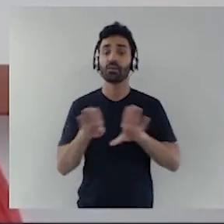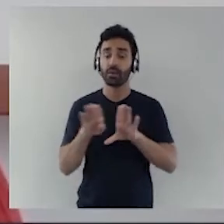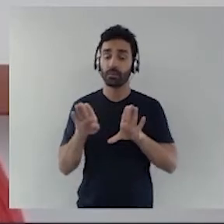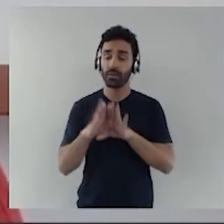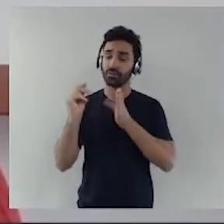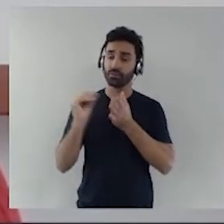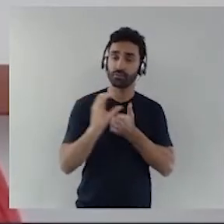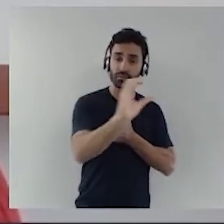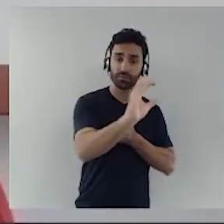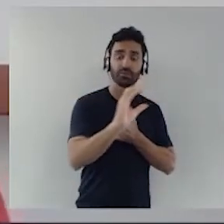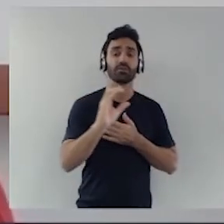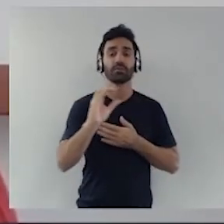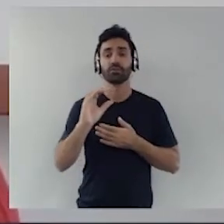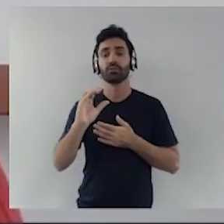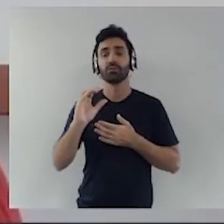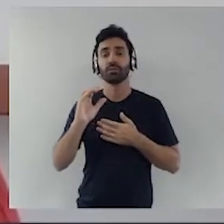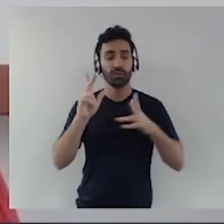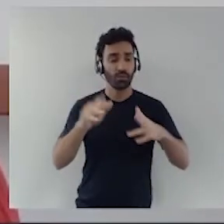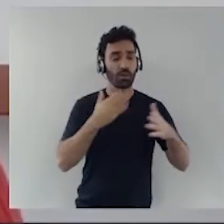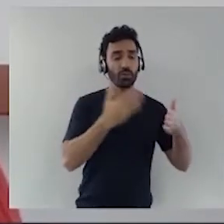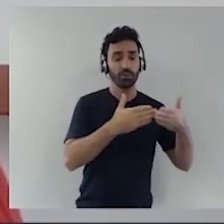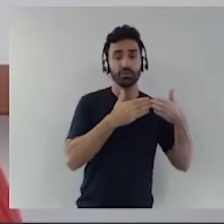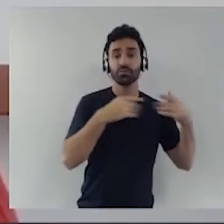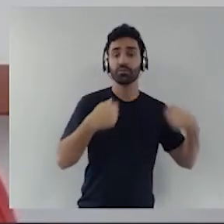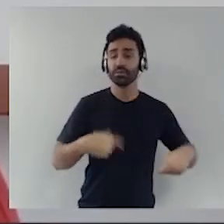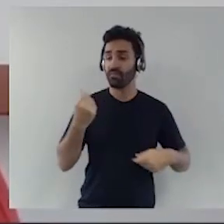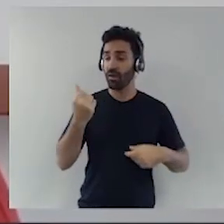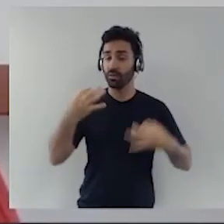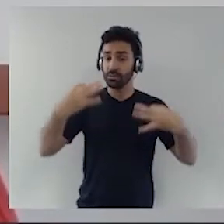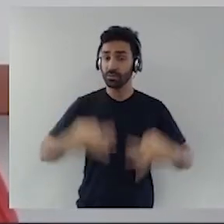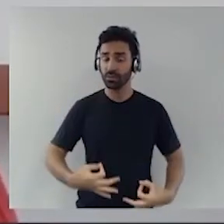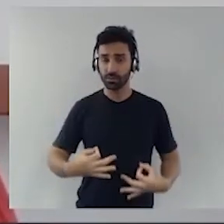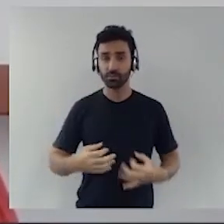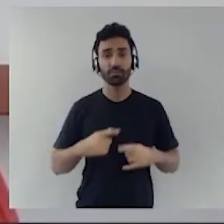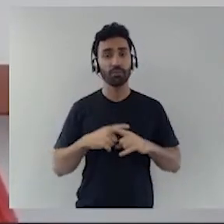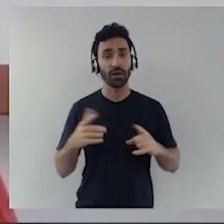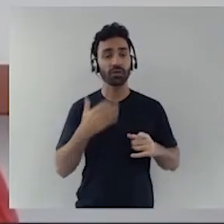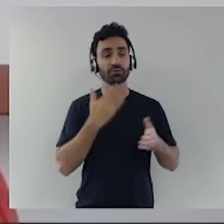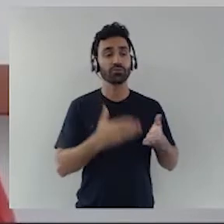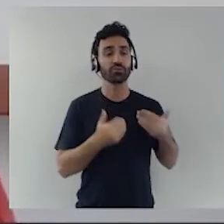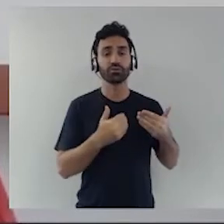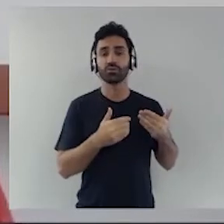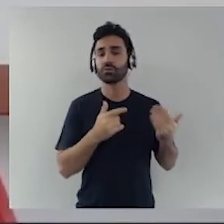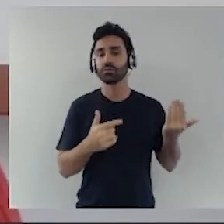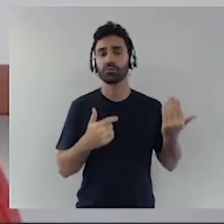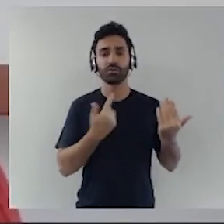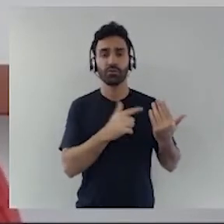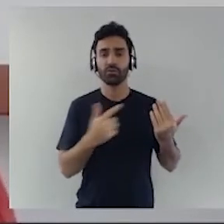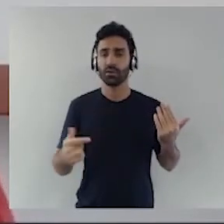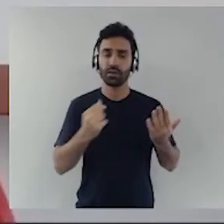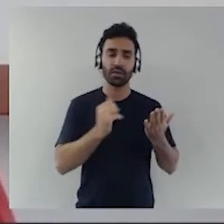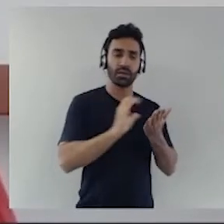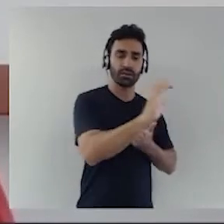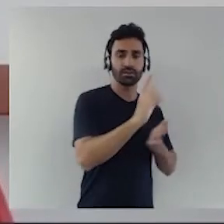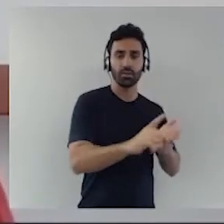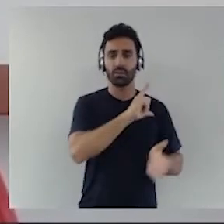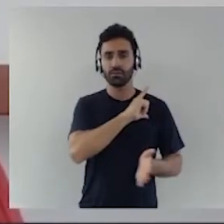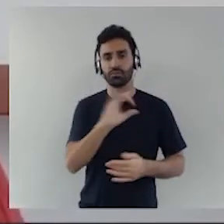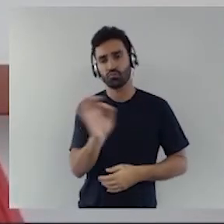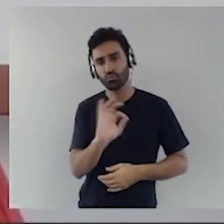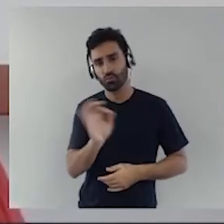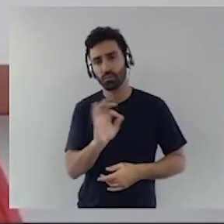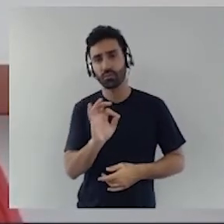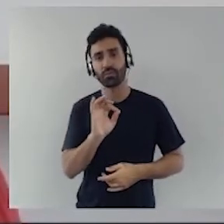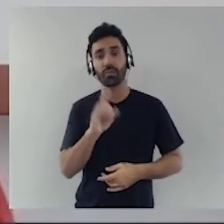a indenização tal qual na requisição tem que ser justa mas a requisição ela não em a indenização prévia à indenização